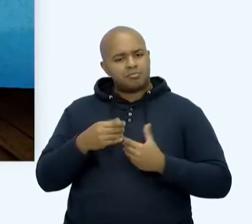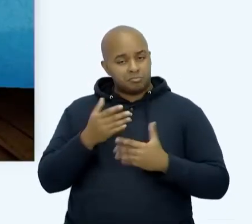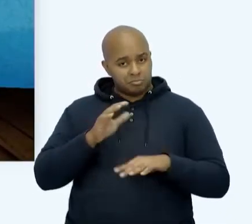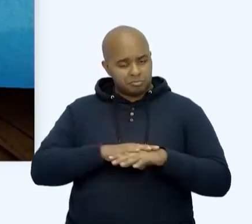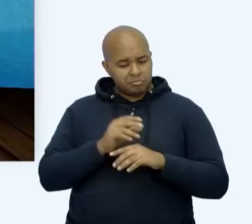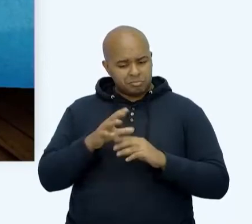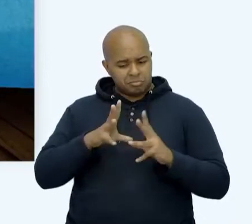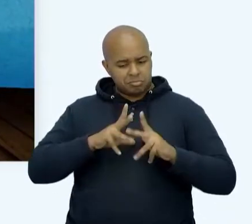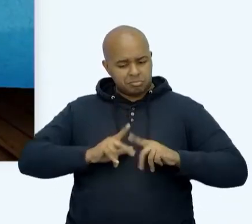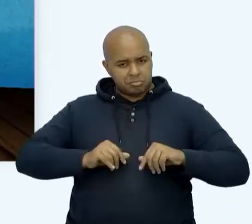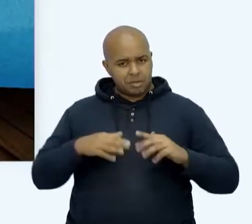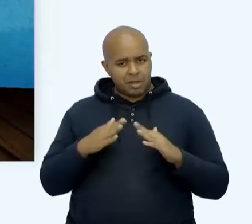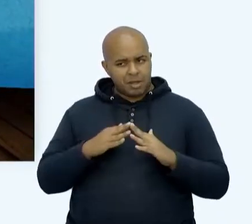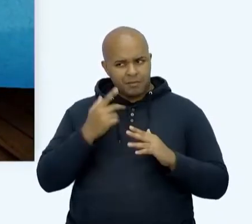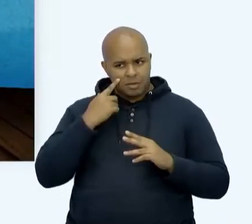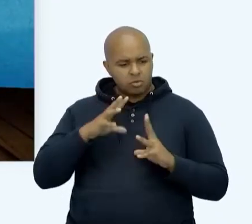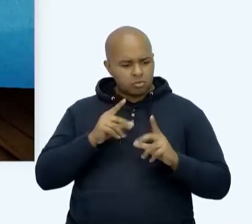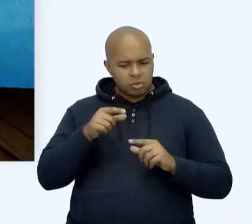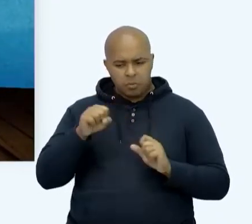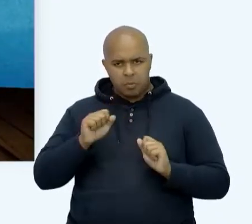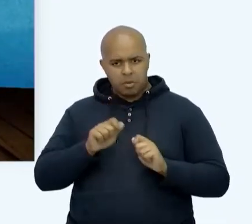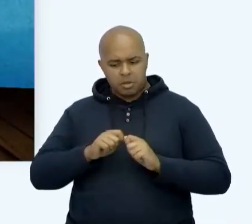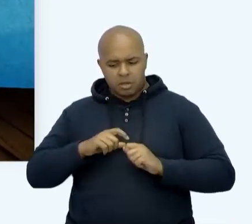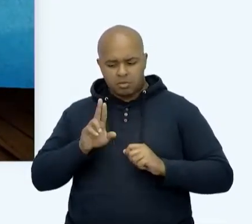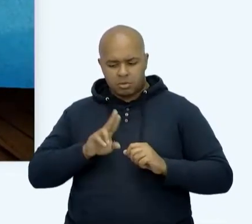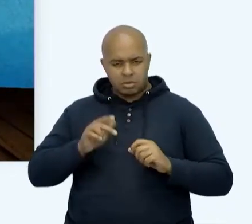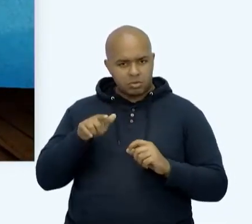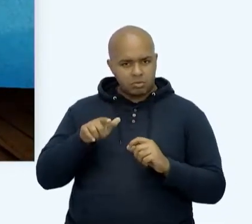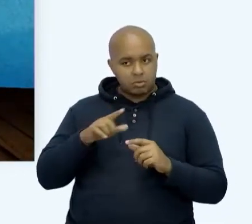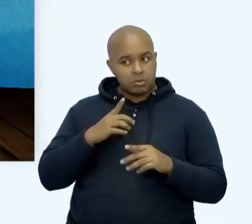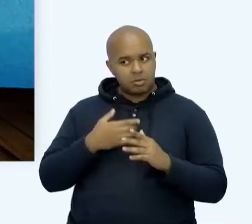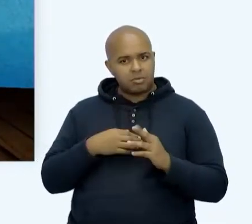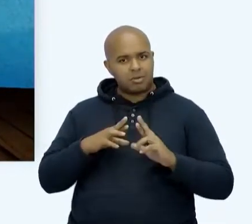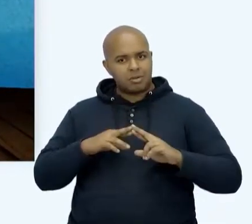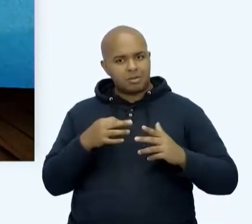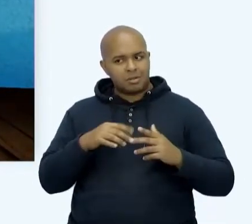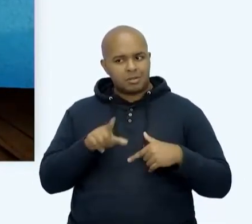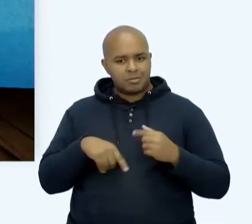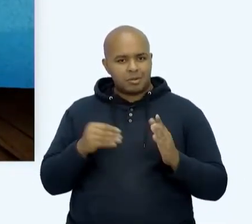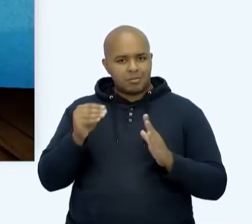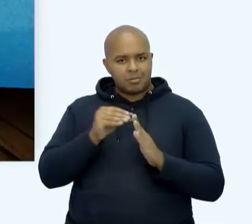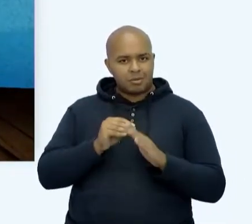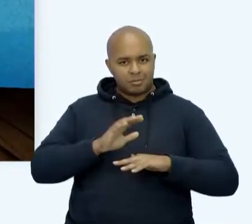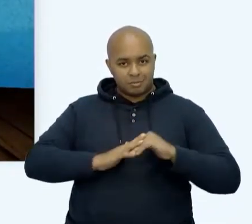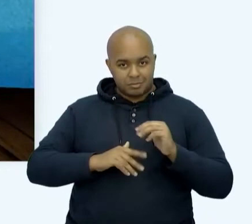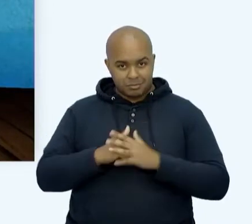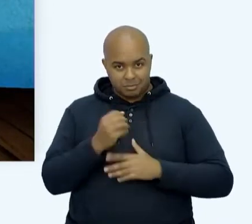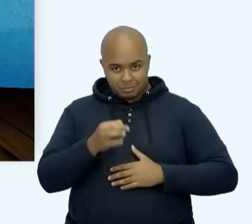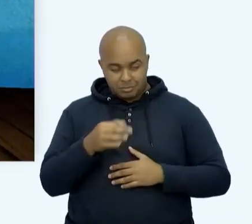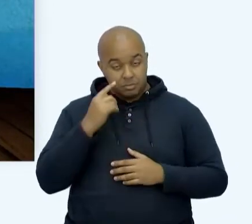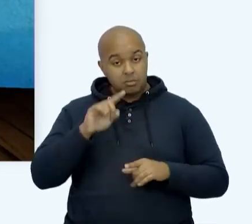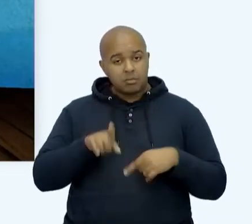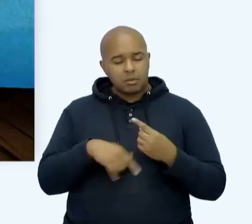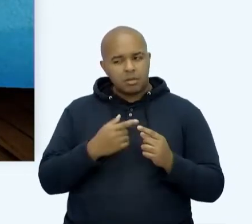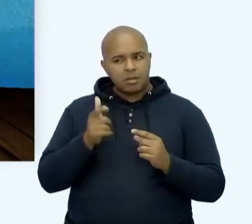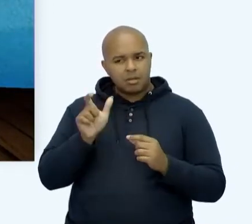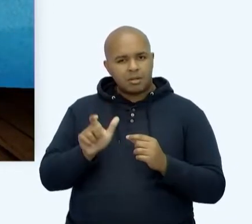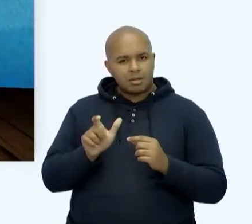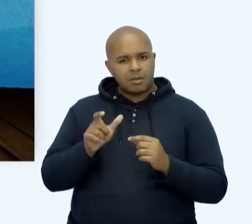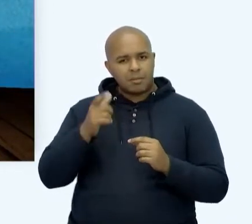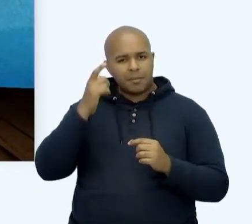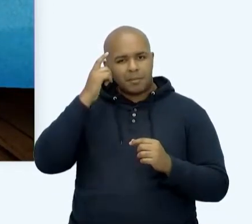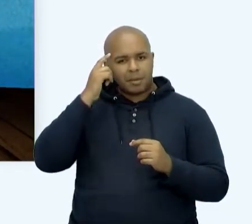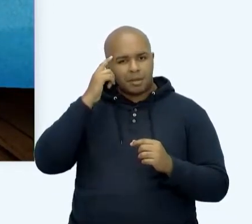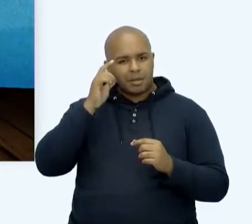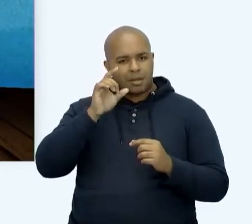uma limpeza em casa, veja tudo que pode ser reutilizado ou reciclado e coloque a mão na massa. E depois disso,